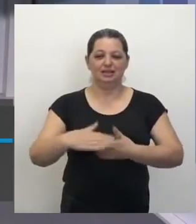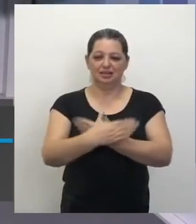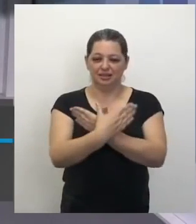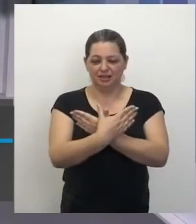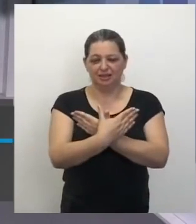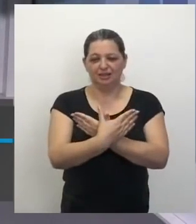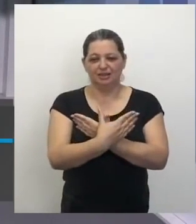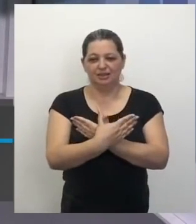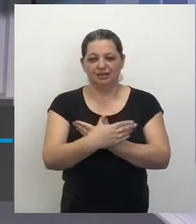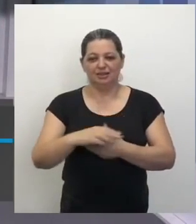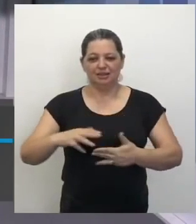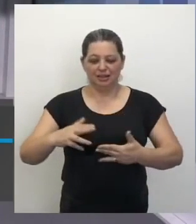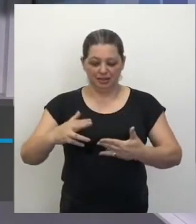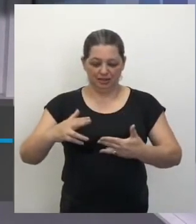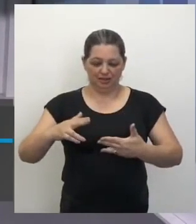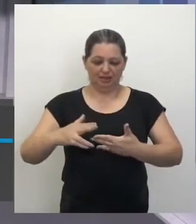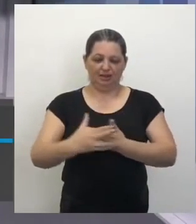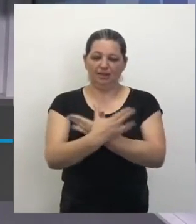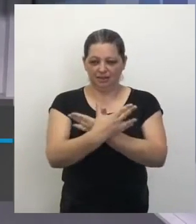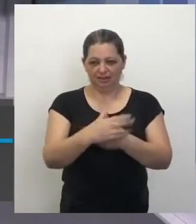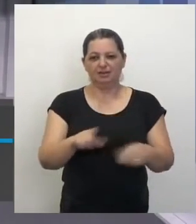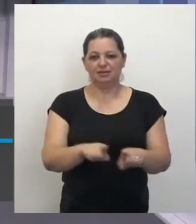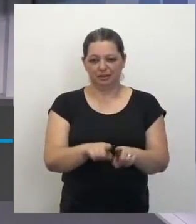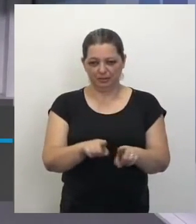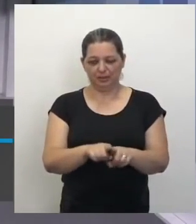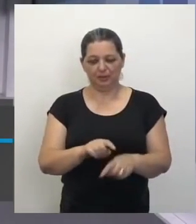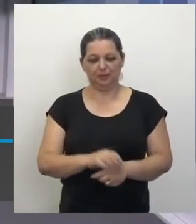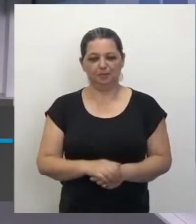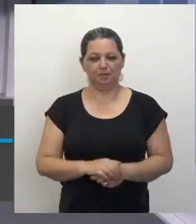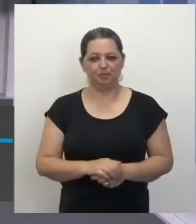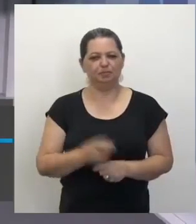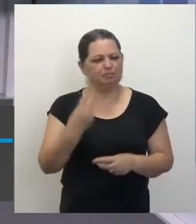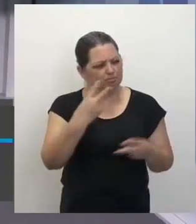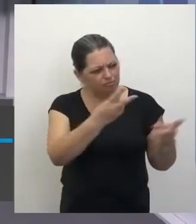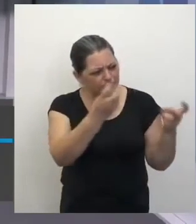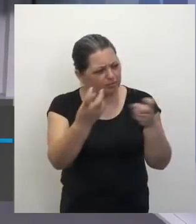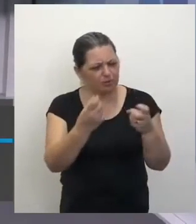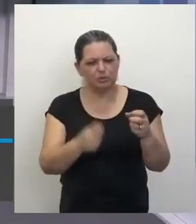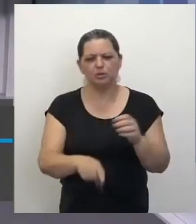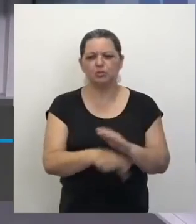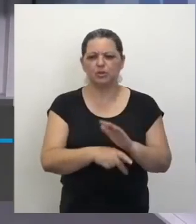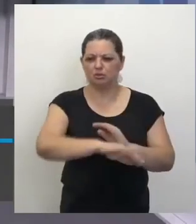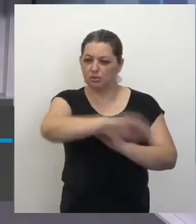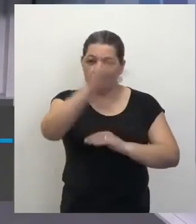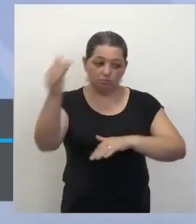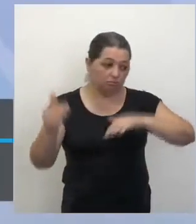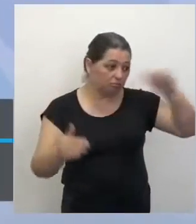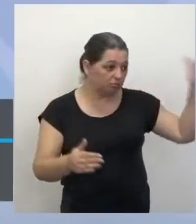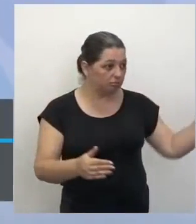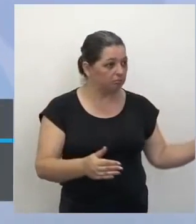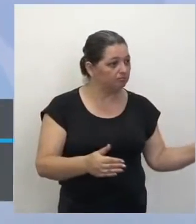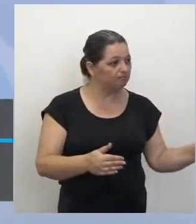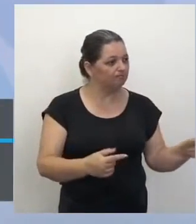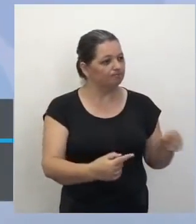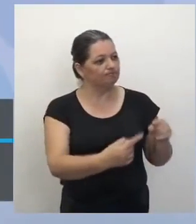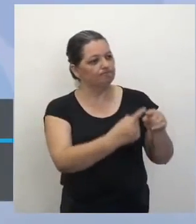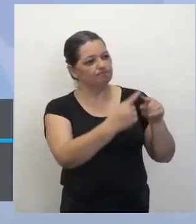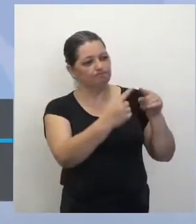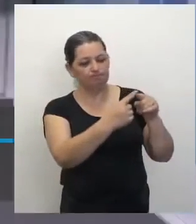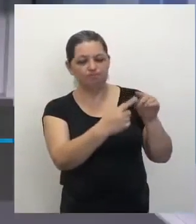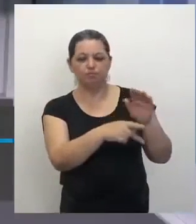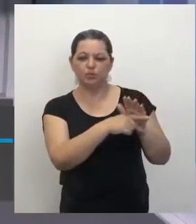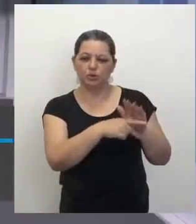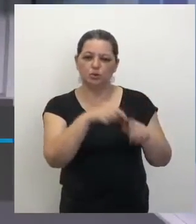enxergavam ali a passagem do tempo. Quando eles enxergavam uma montanha, eles se sincronizavam com